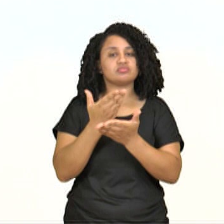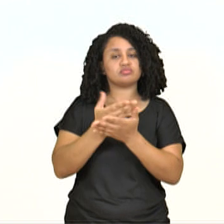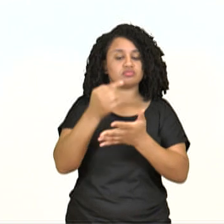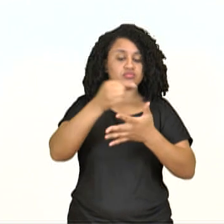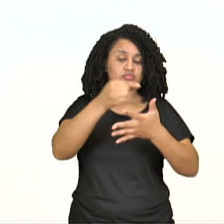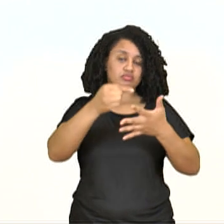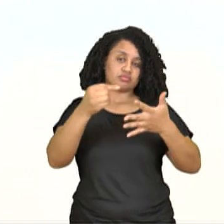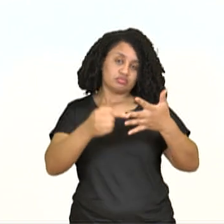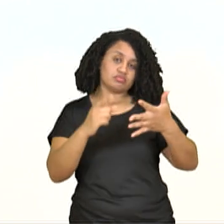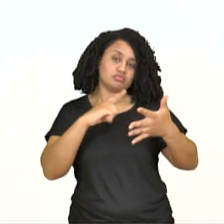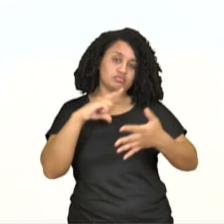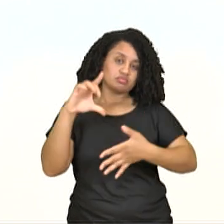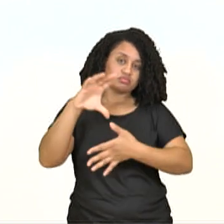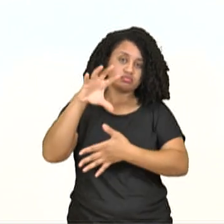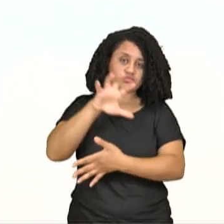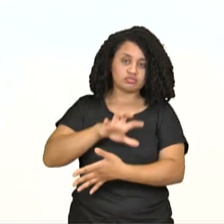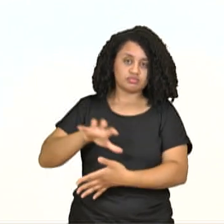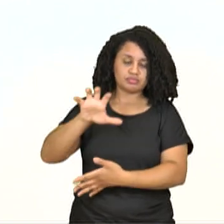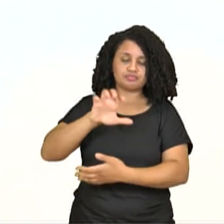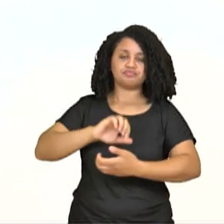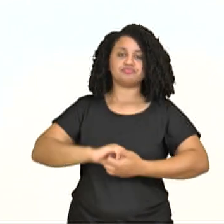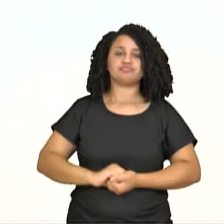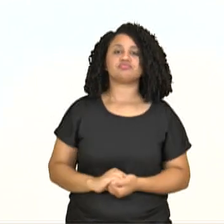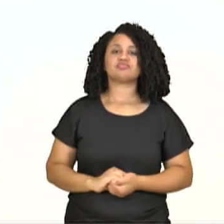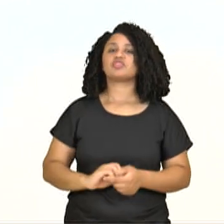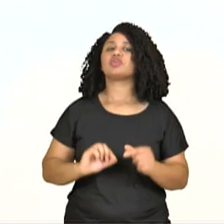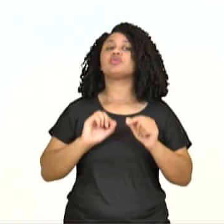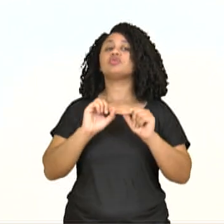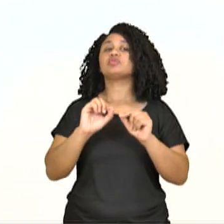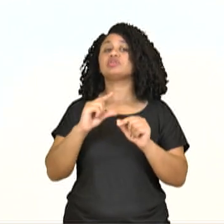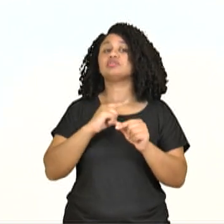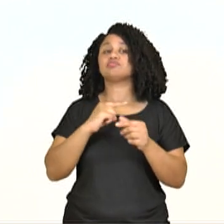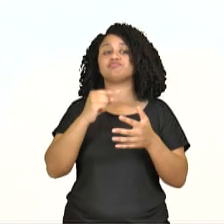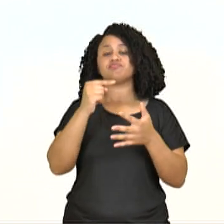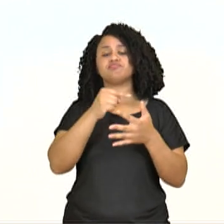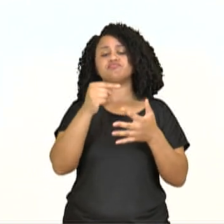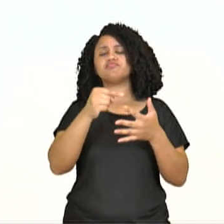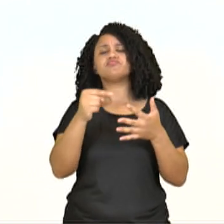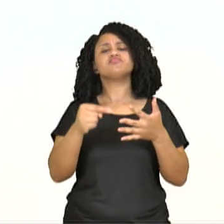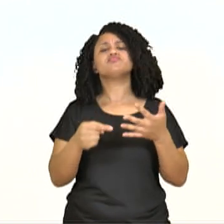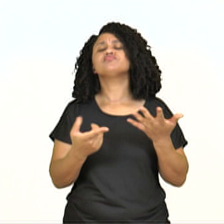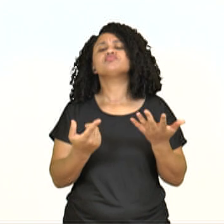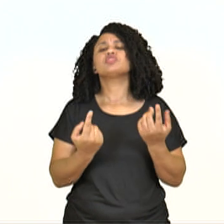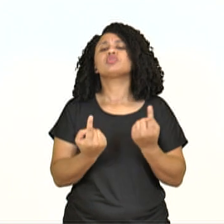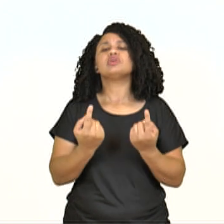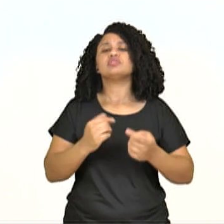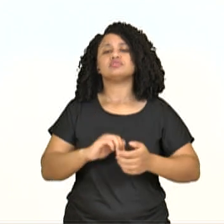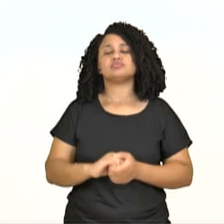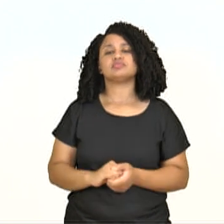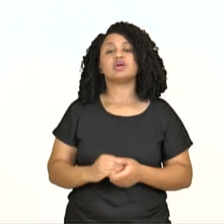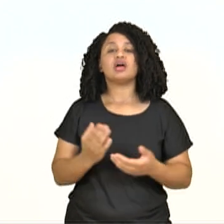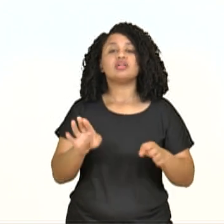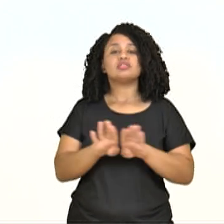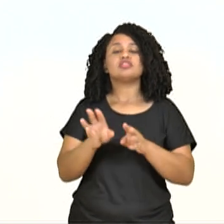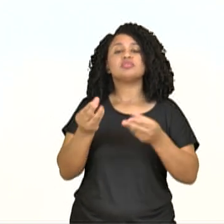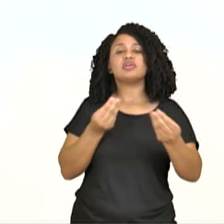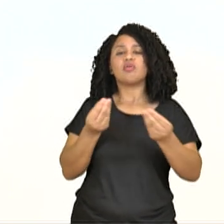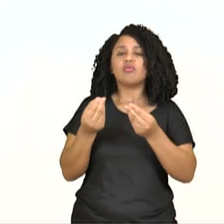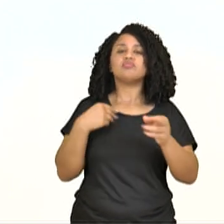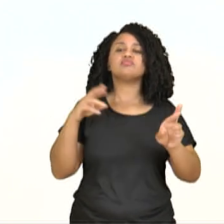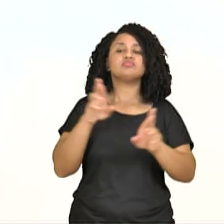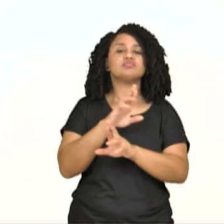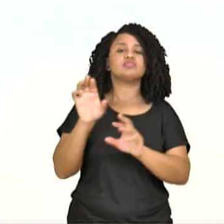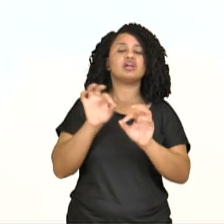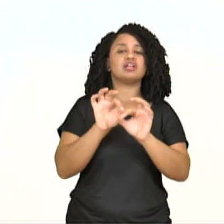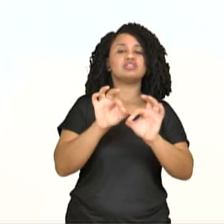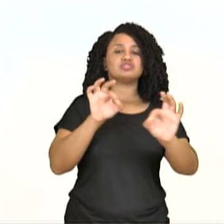que constituem os mapas. Quais são os elementos que compõem os mapas? Como relacionar distâncias apresentadas do mapa